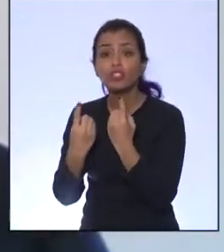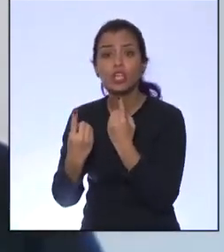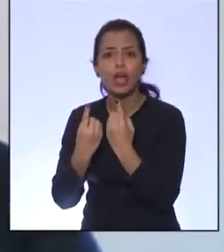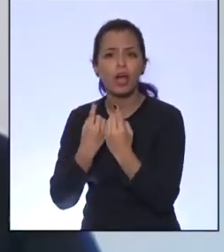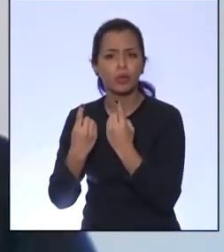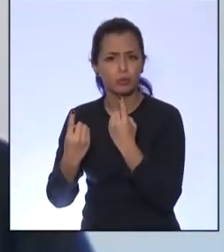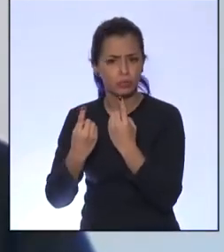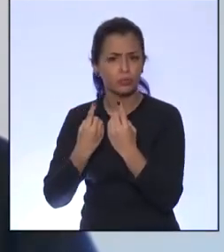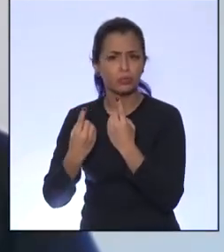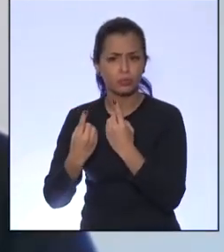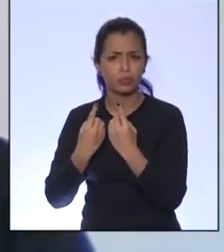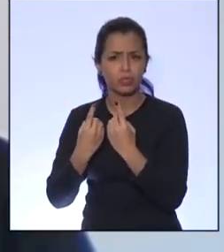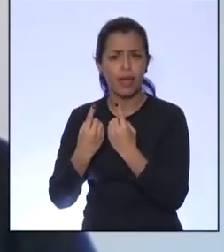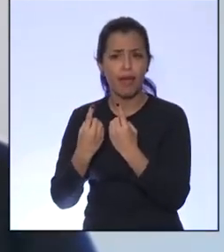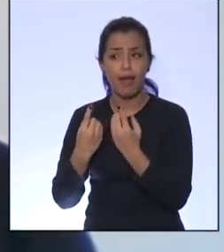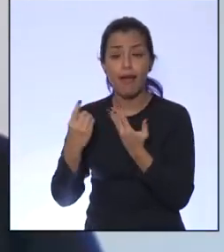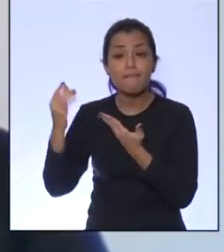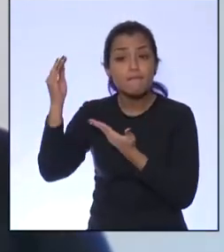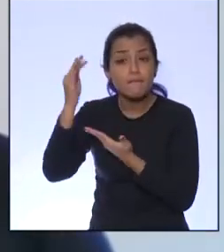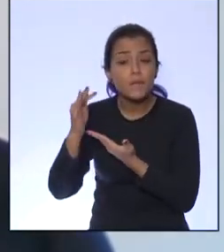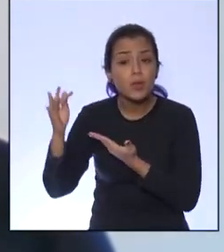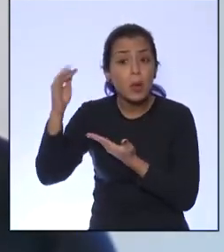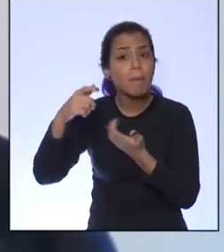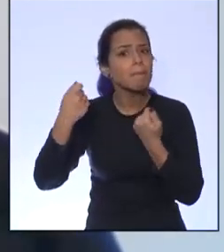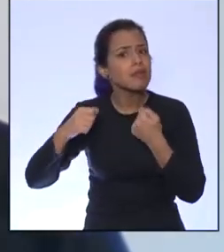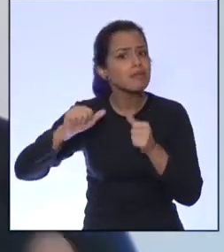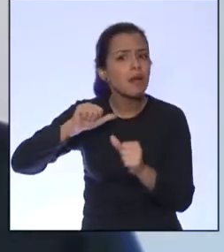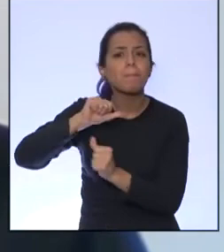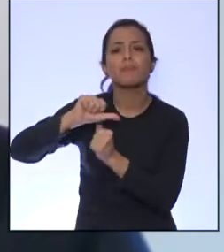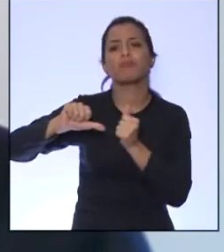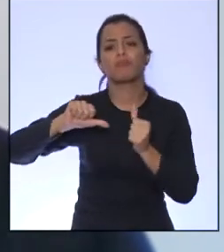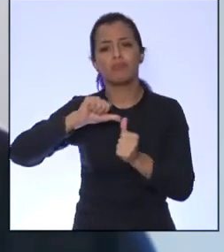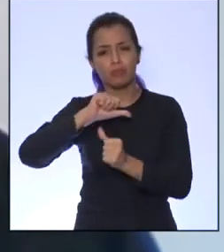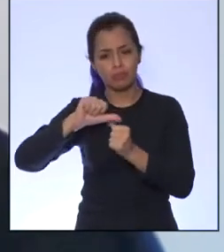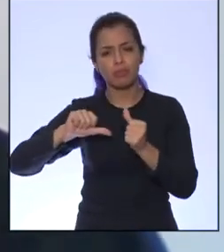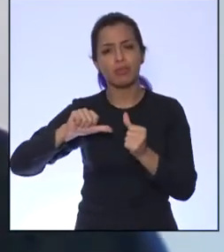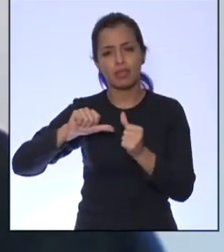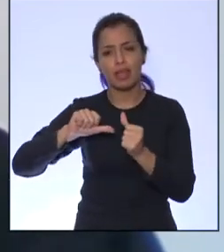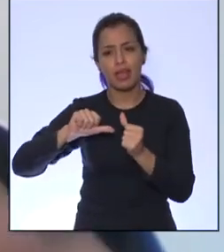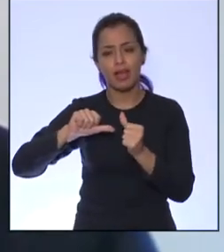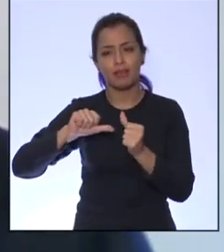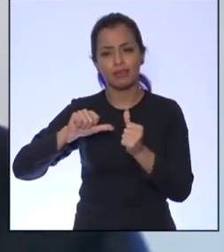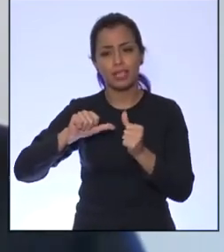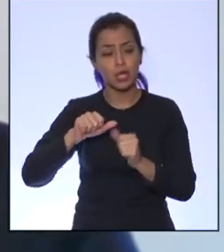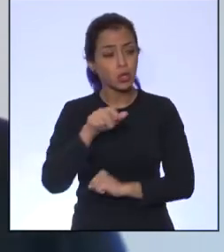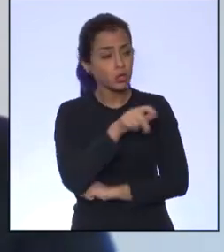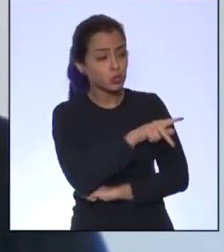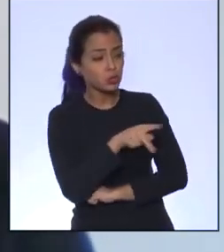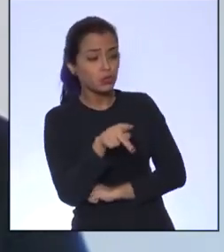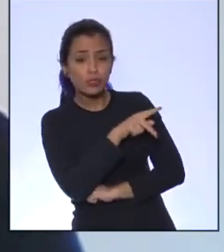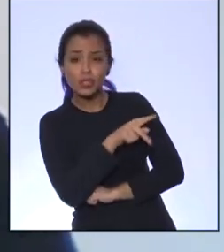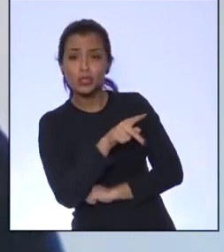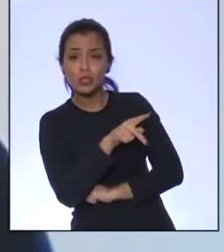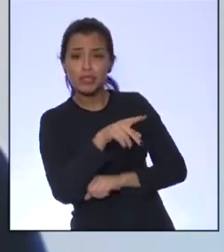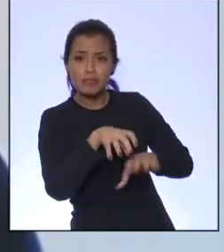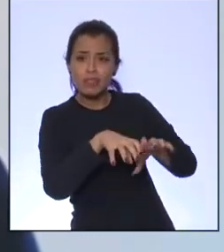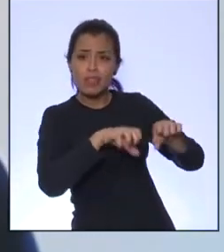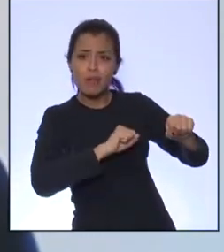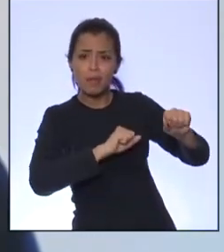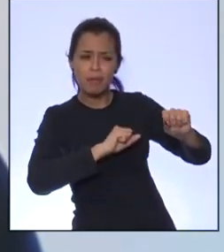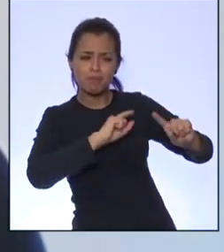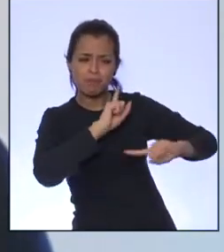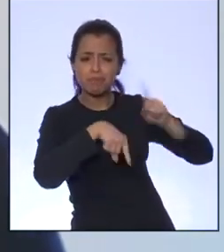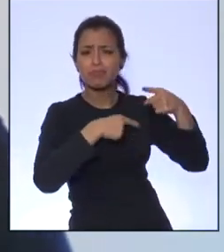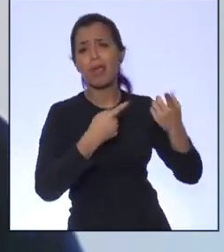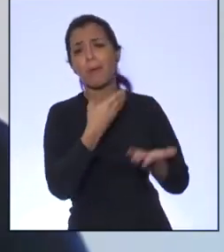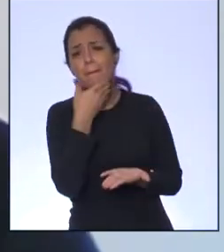A universidade precisa mudar no que concerne à formação de professores. Isso que essa nossa colega acabou de